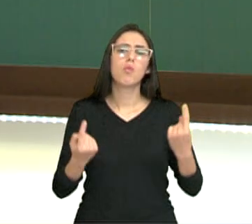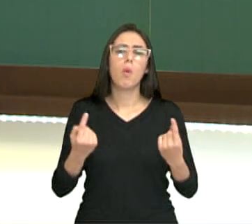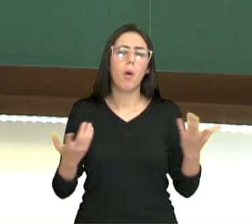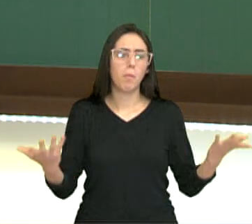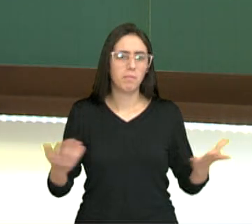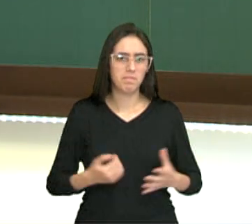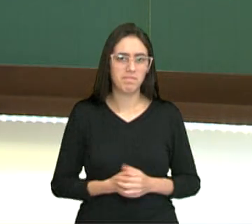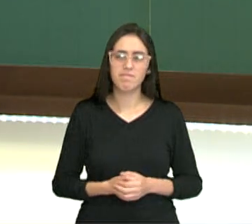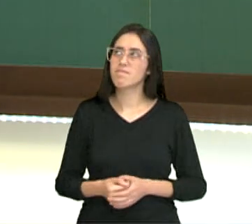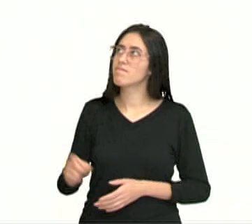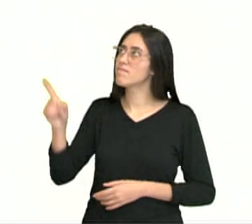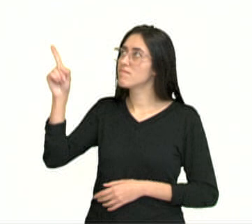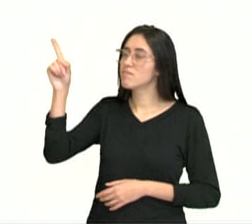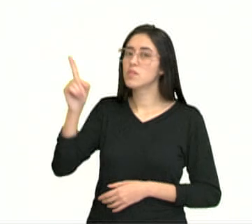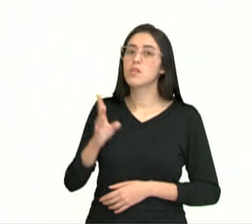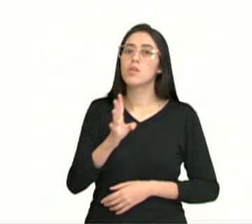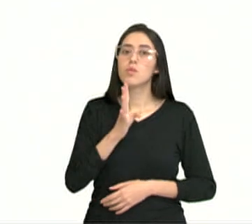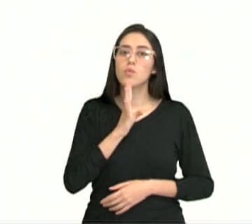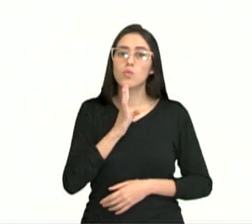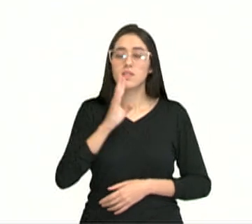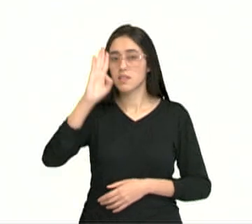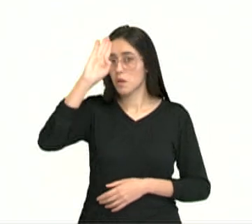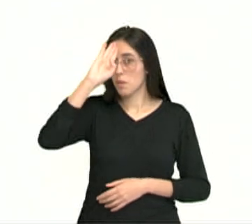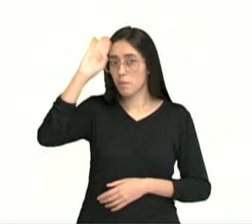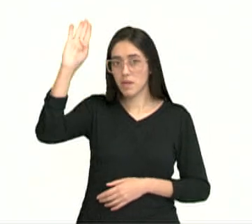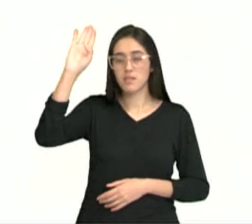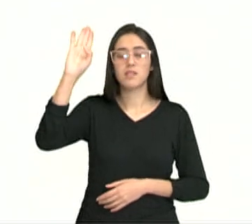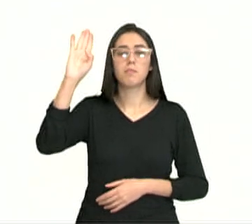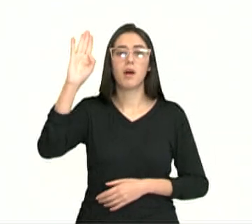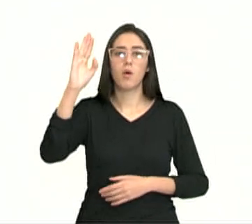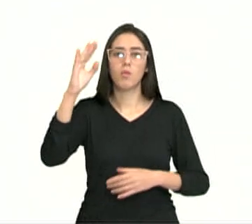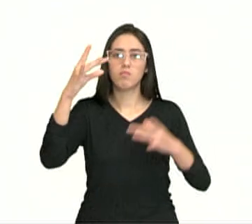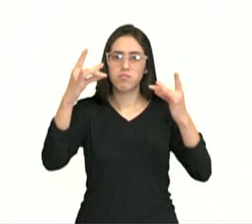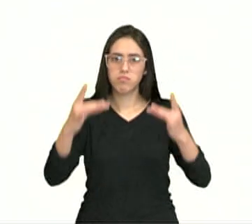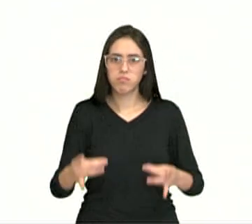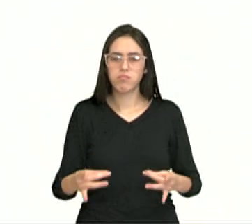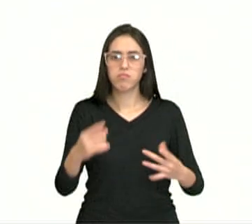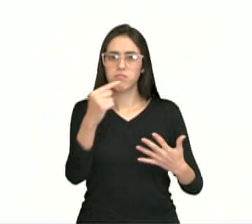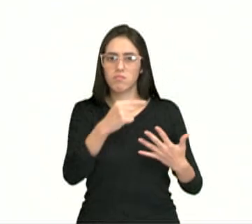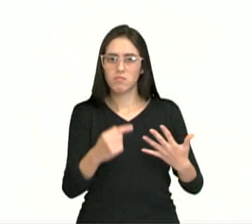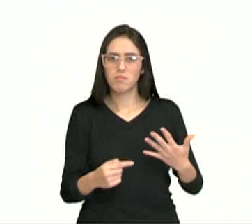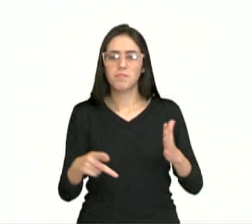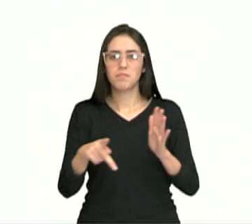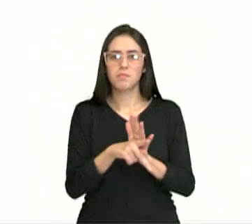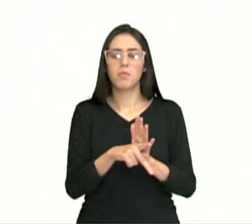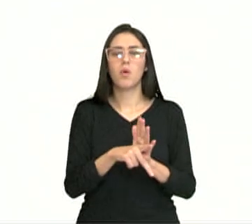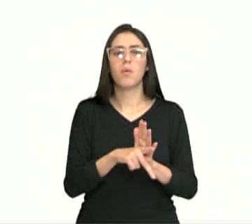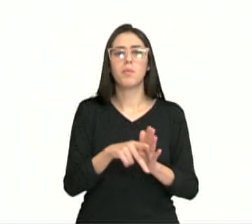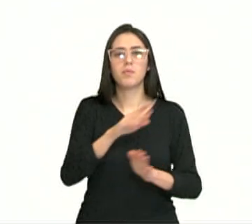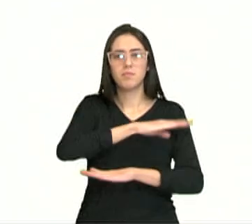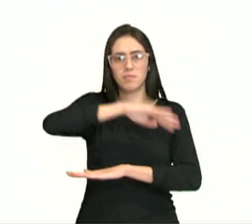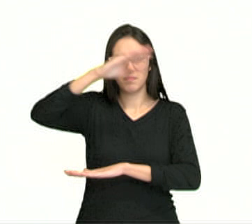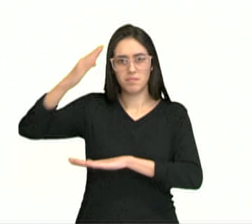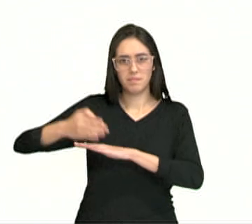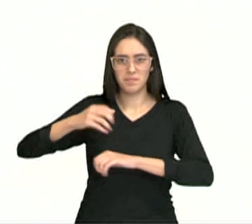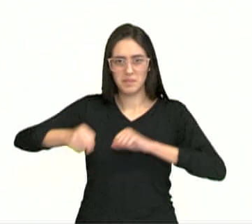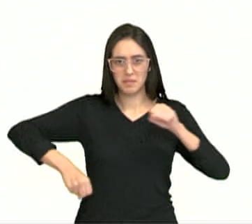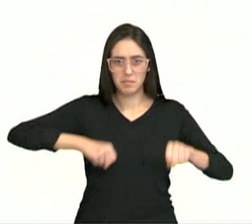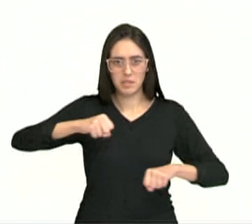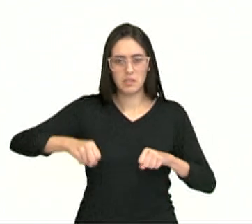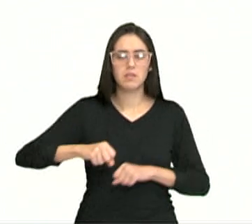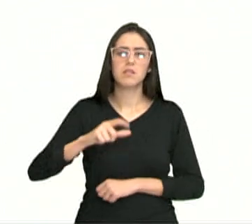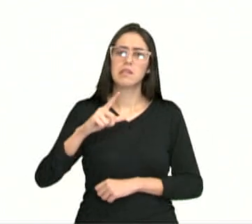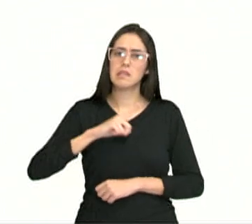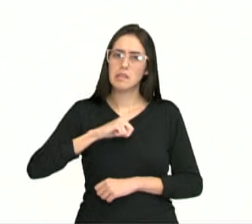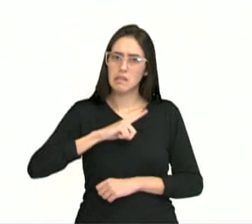conversa? Conhecer os principais fundamentos da mountain bike, então, o que fundamenta essa modalidade? Tem